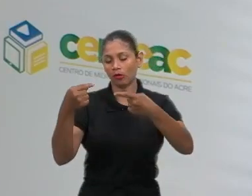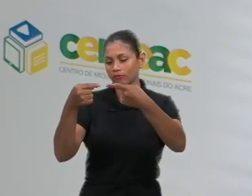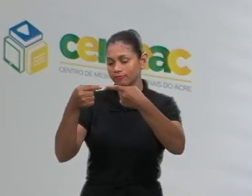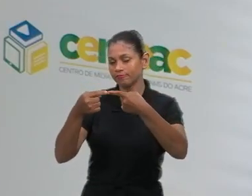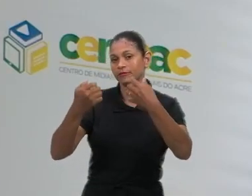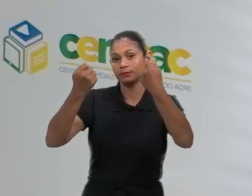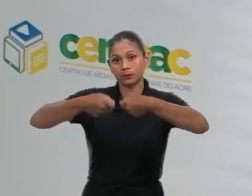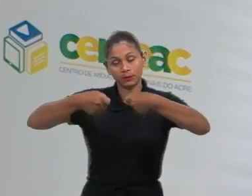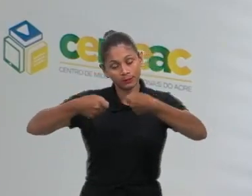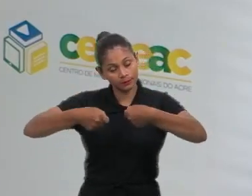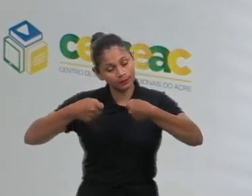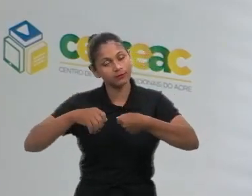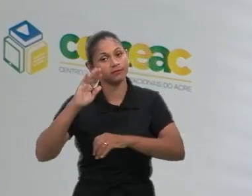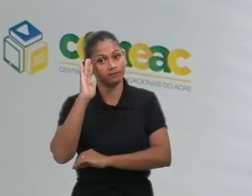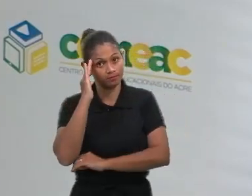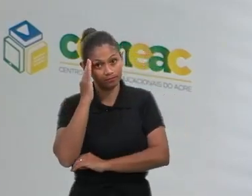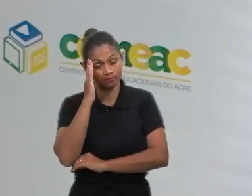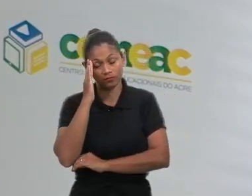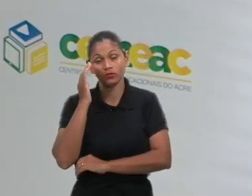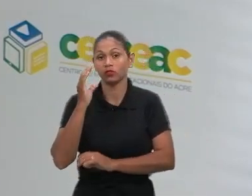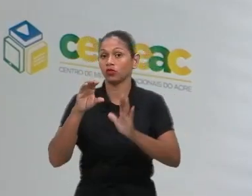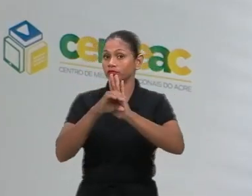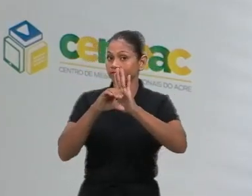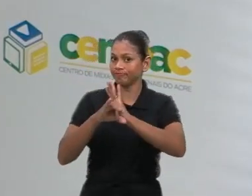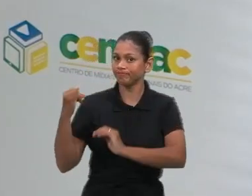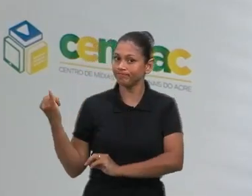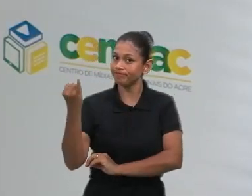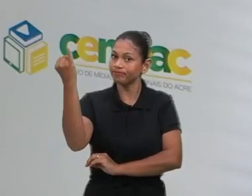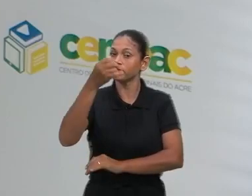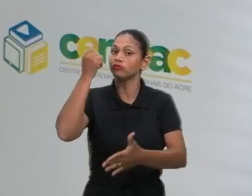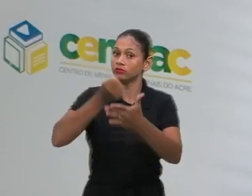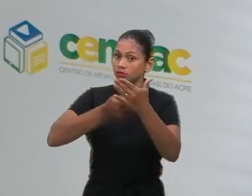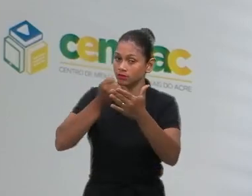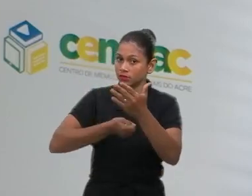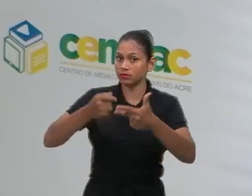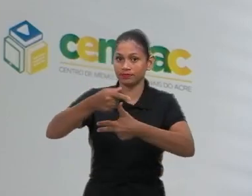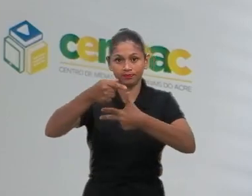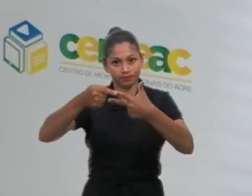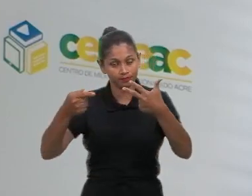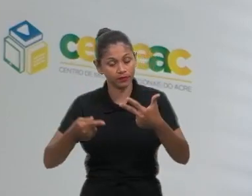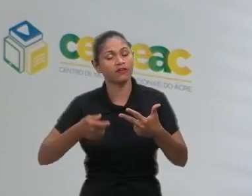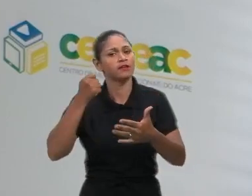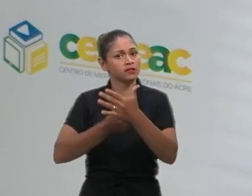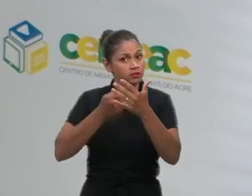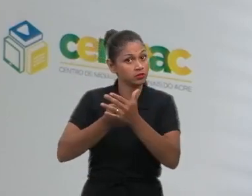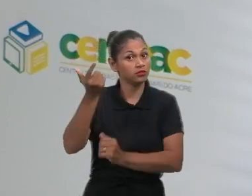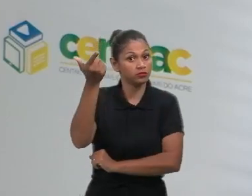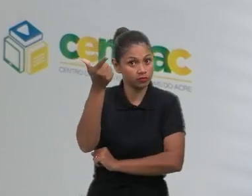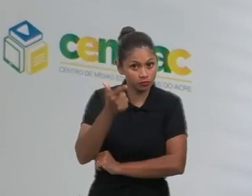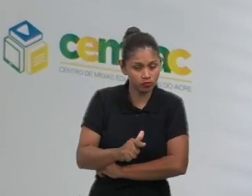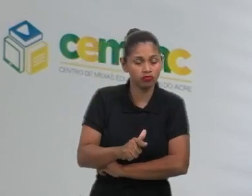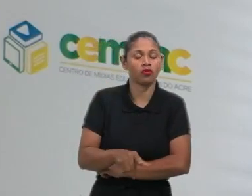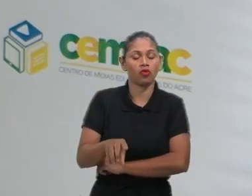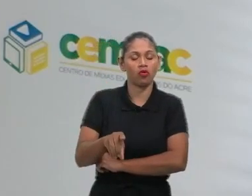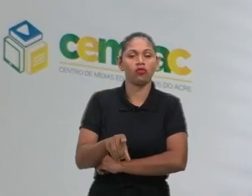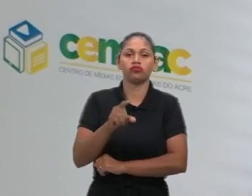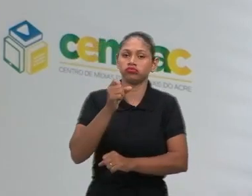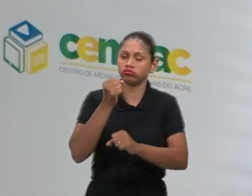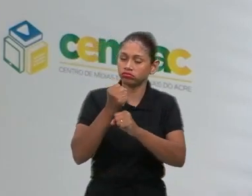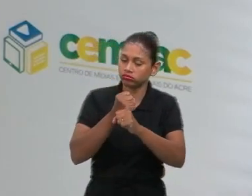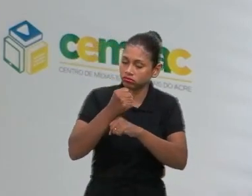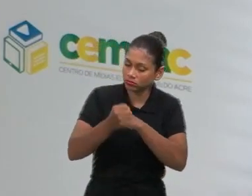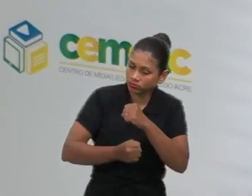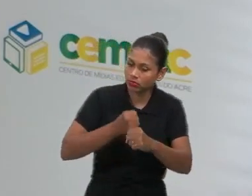ter ciência disso porque é um assunto muito importante que já foi cobrado no Enem e vai ser cobrado novamente. Todo ano cai,